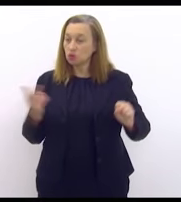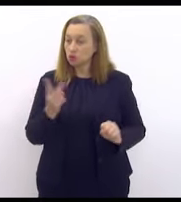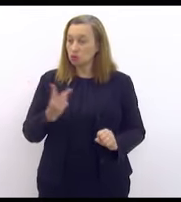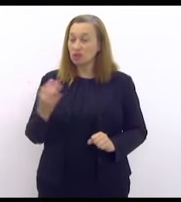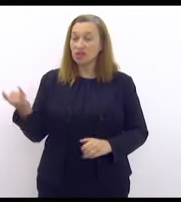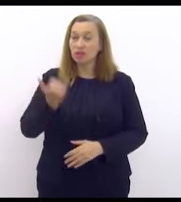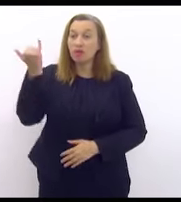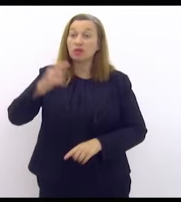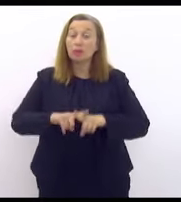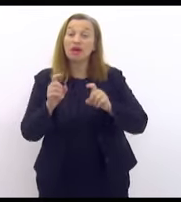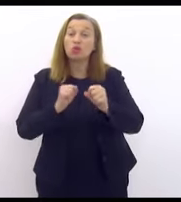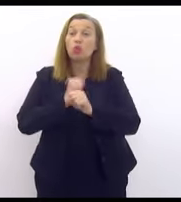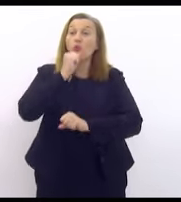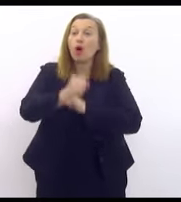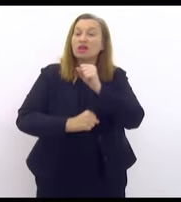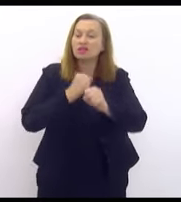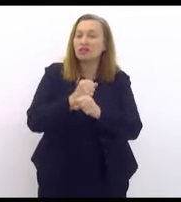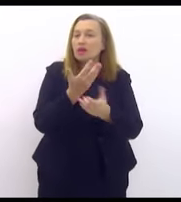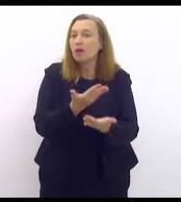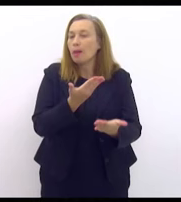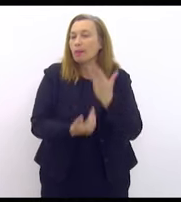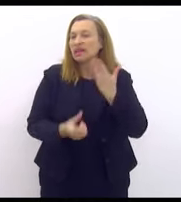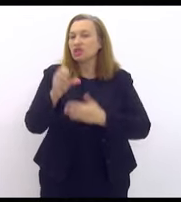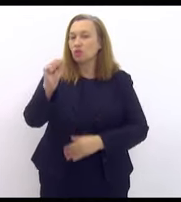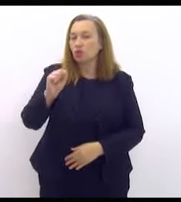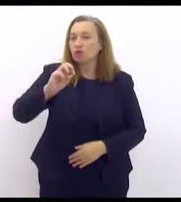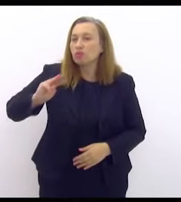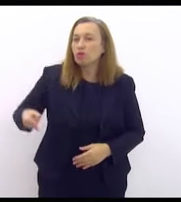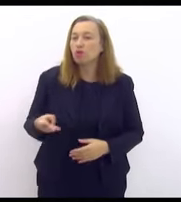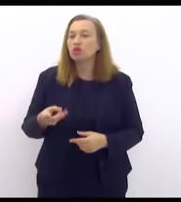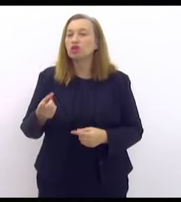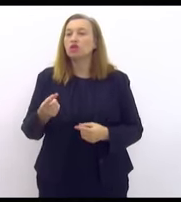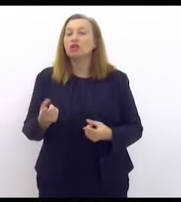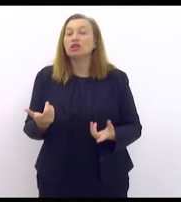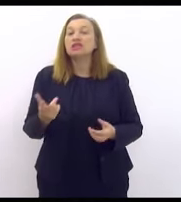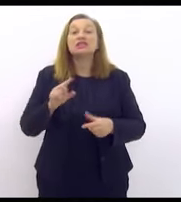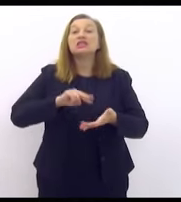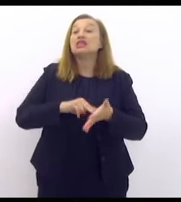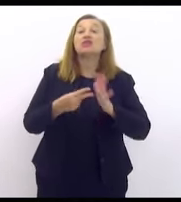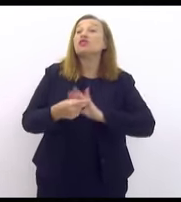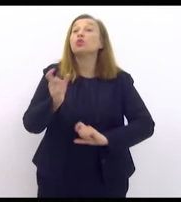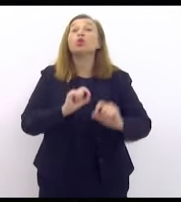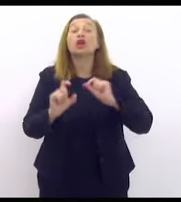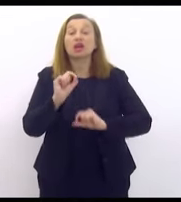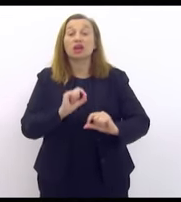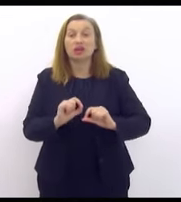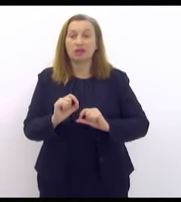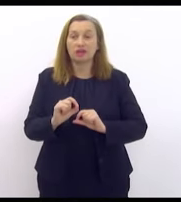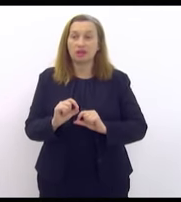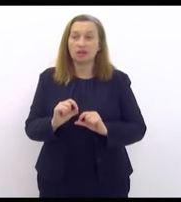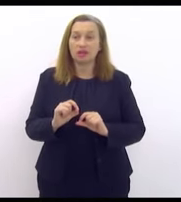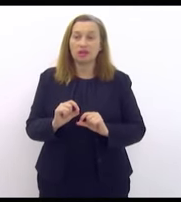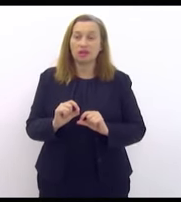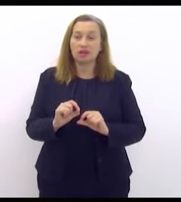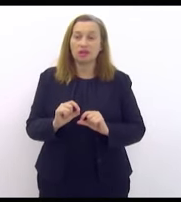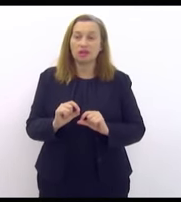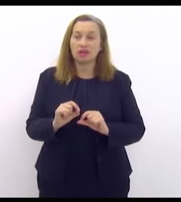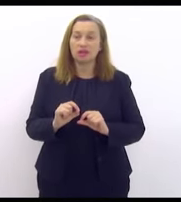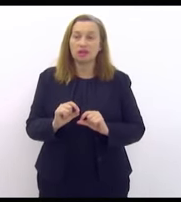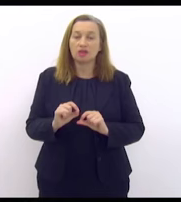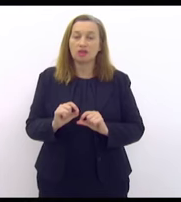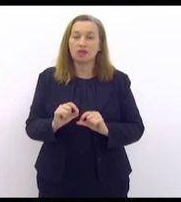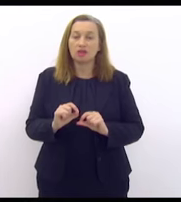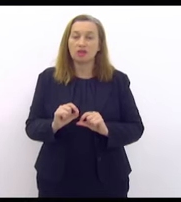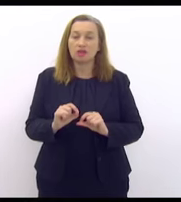um rombo de 8 bilhões, significa que nós estamos discutindo uma coisa aqui que não é factível, deputado Cozolino, que não